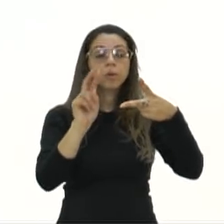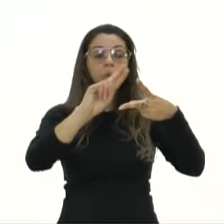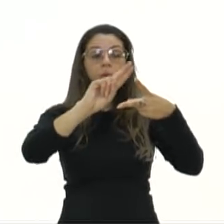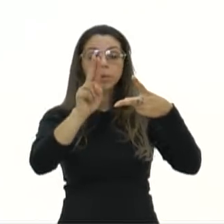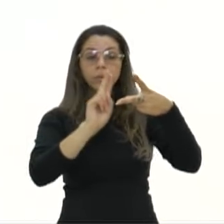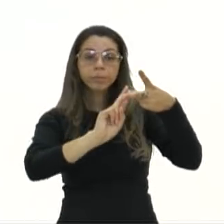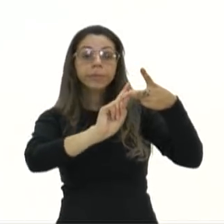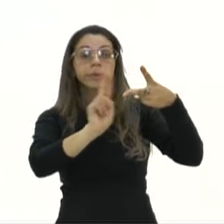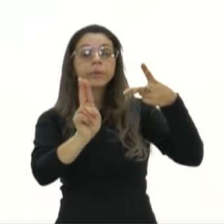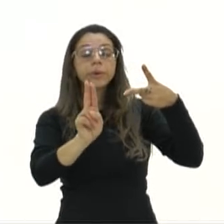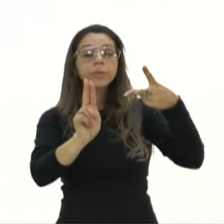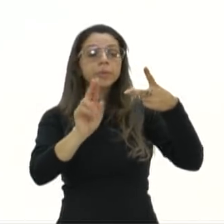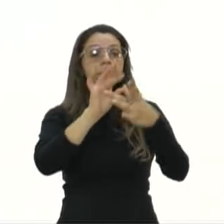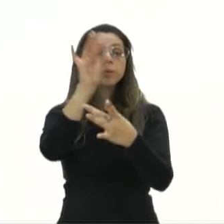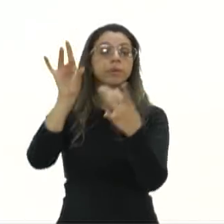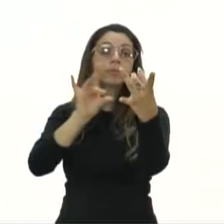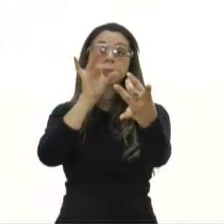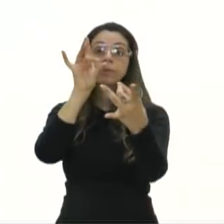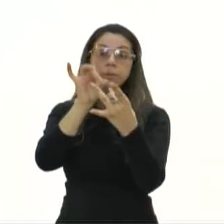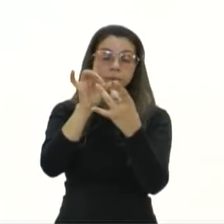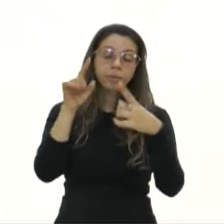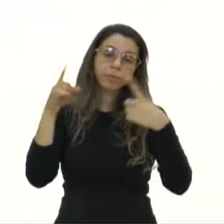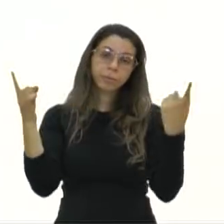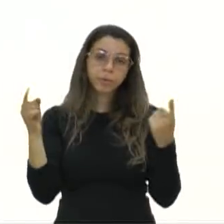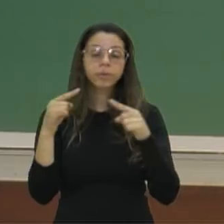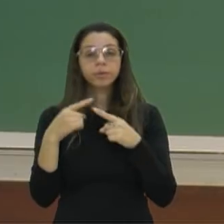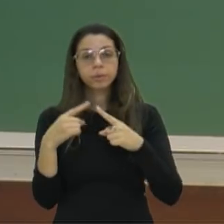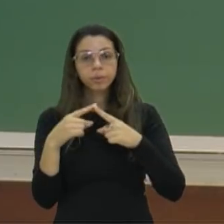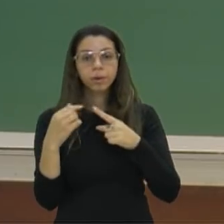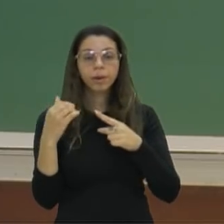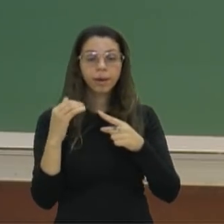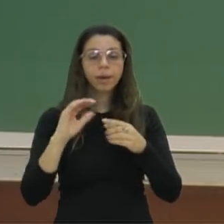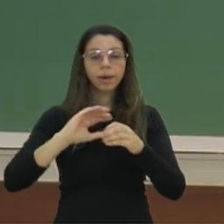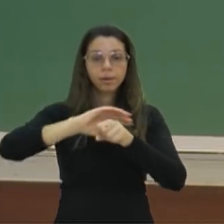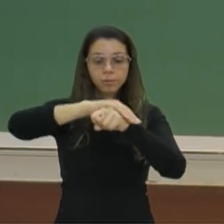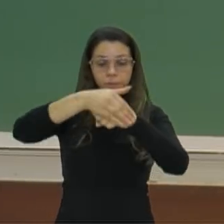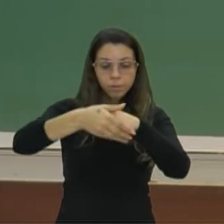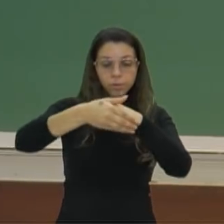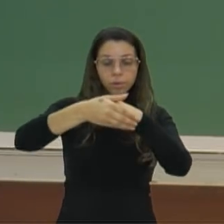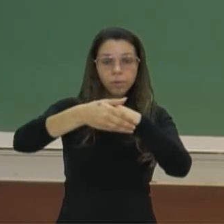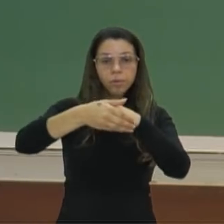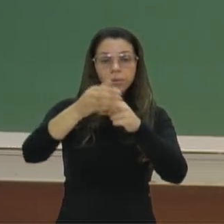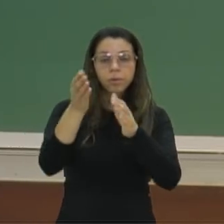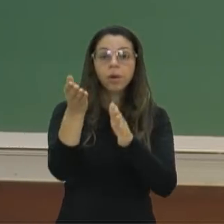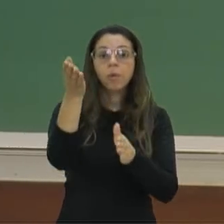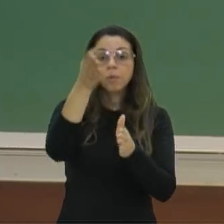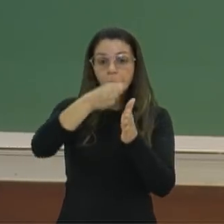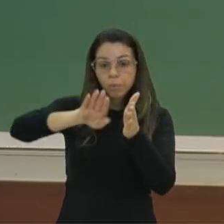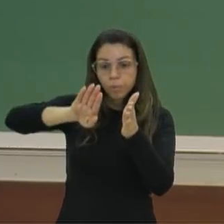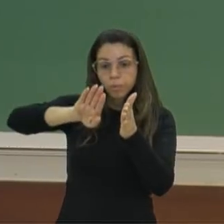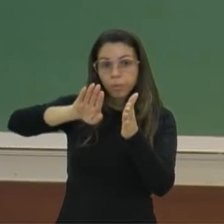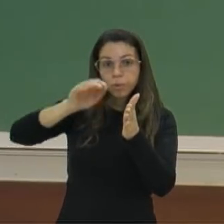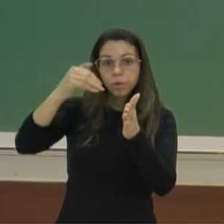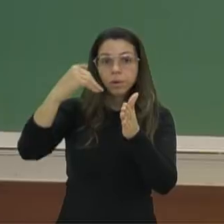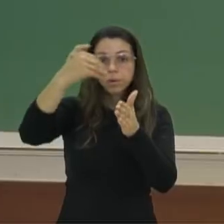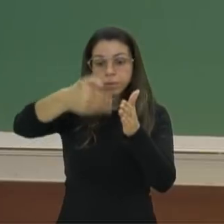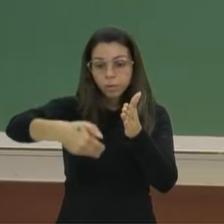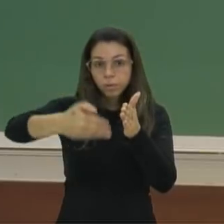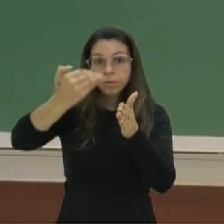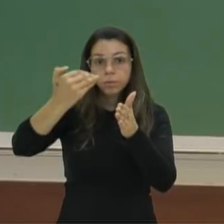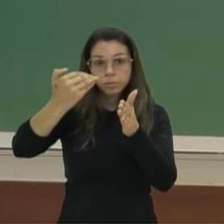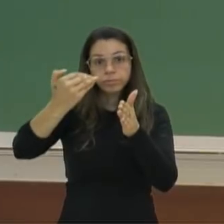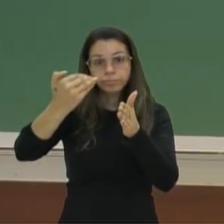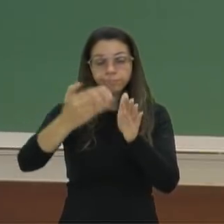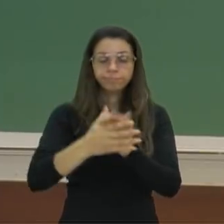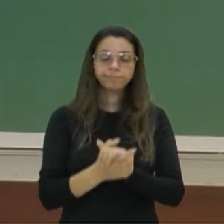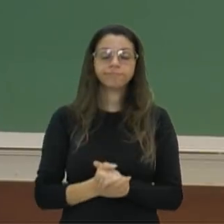nomes específicos, porque embora elas sejam esféricas, elas são diferentes, porque elas vão corrigir problemas